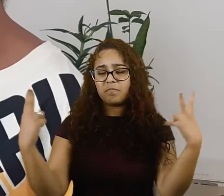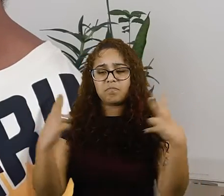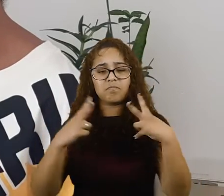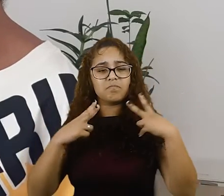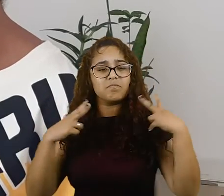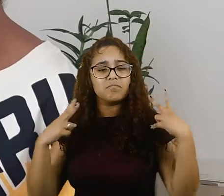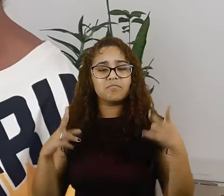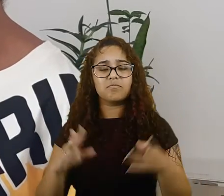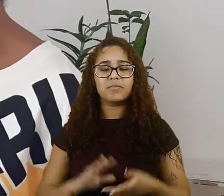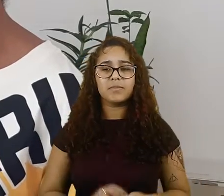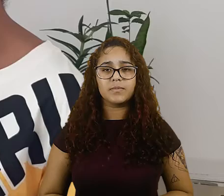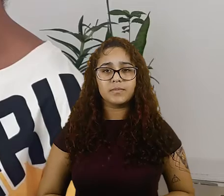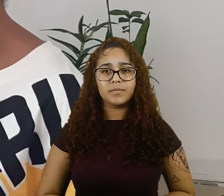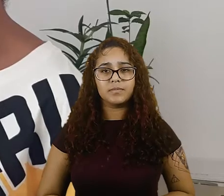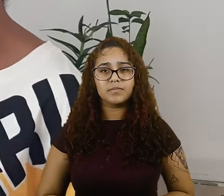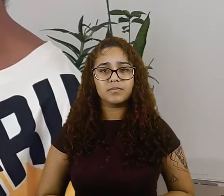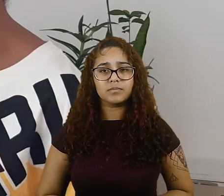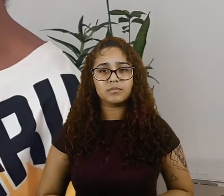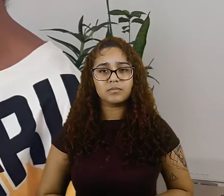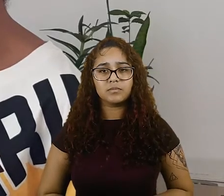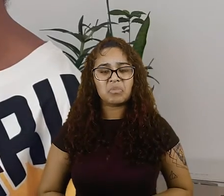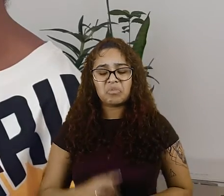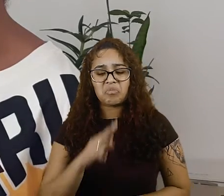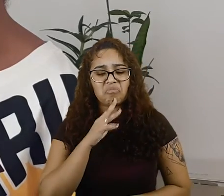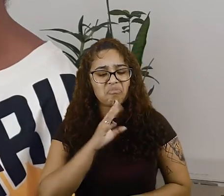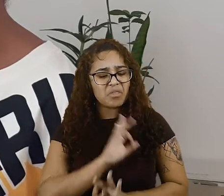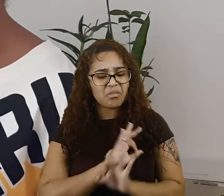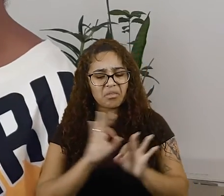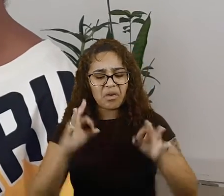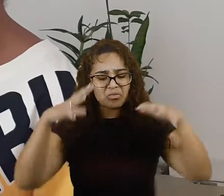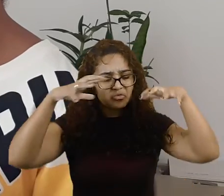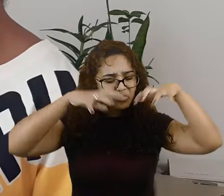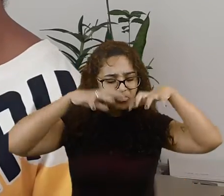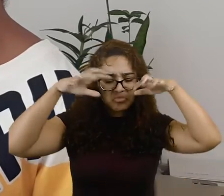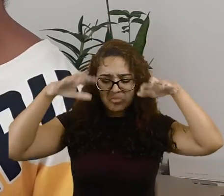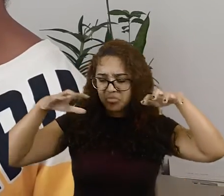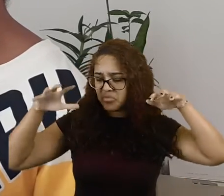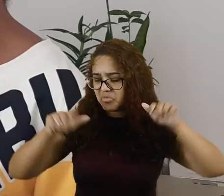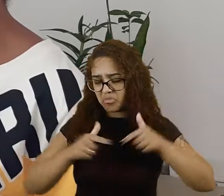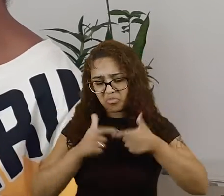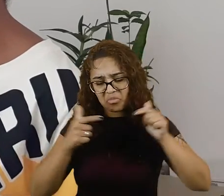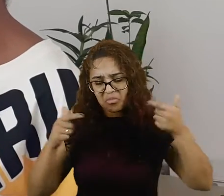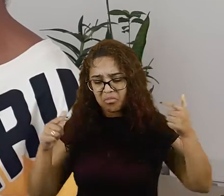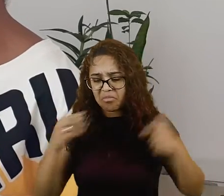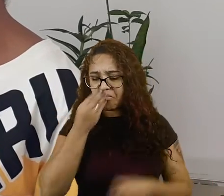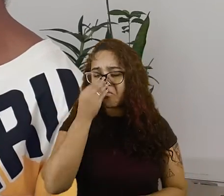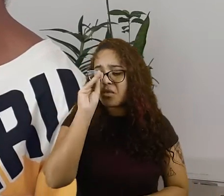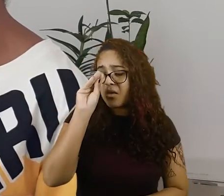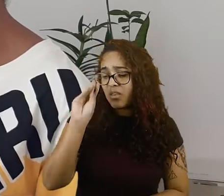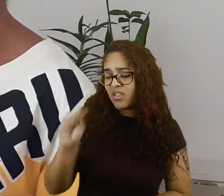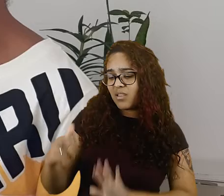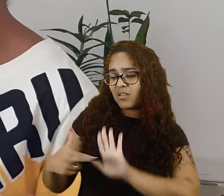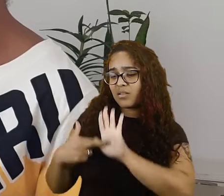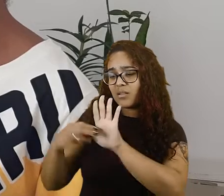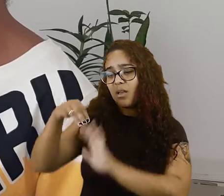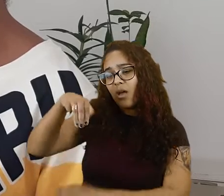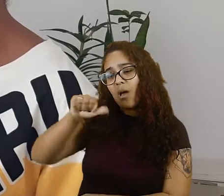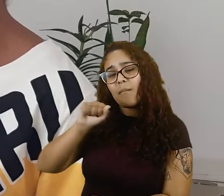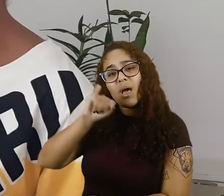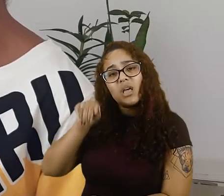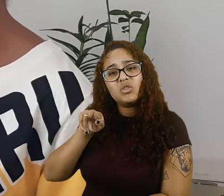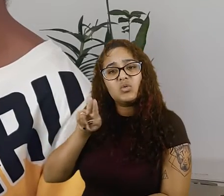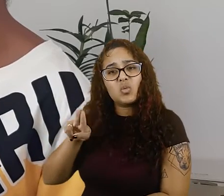às correntes de ar que atravessam oceanos. Desconhece a possibilidade de chuvas,